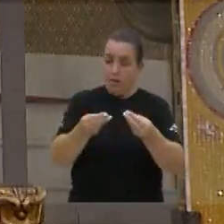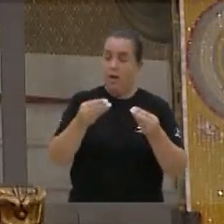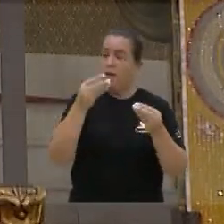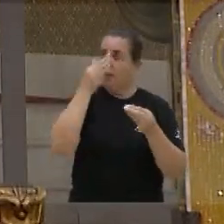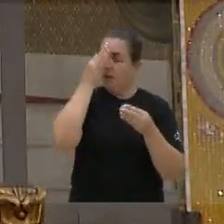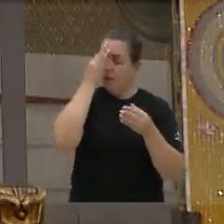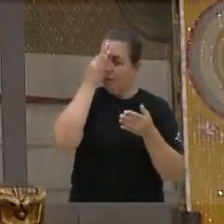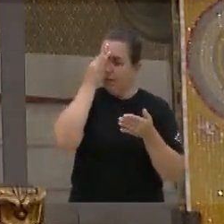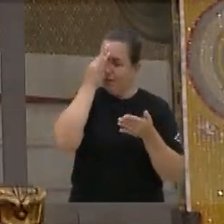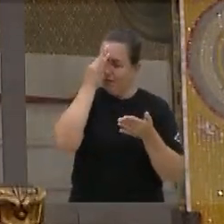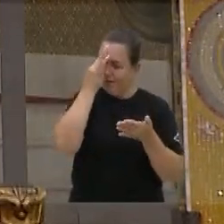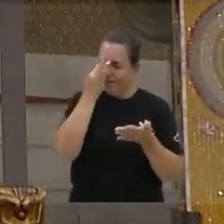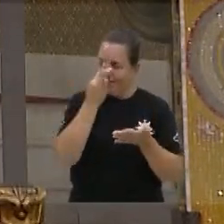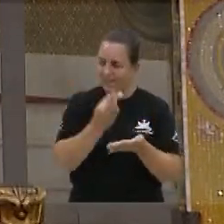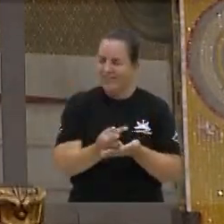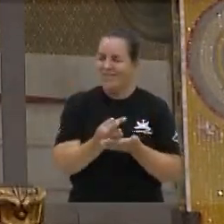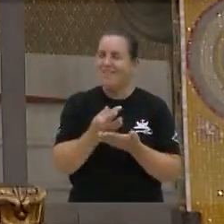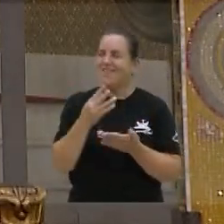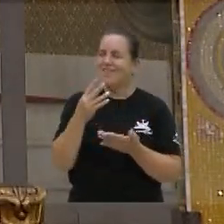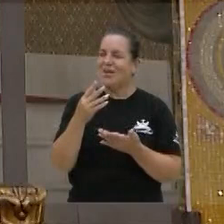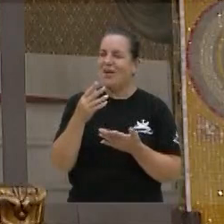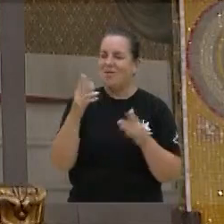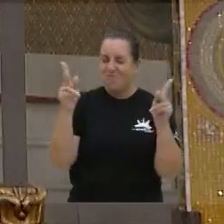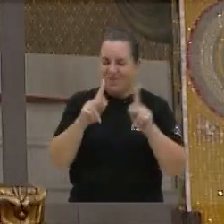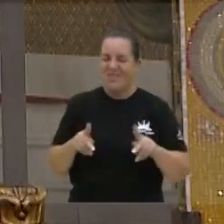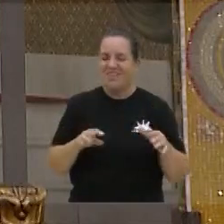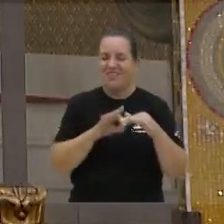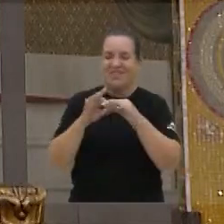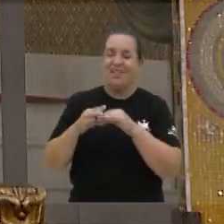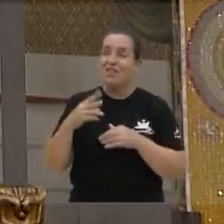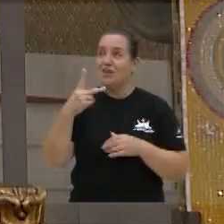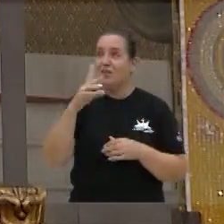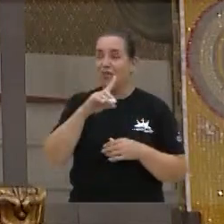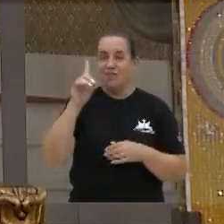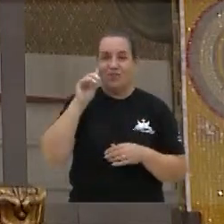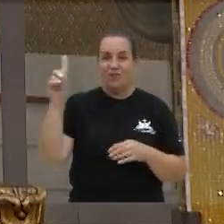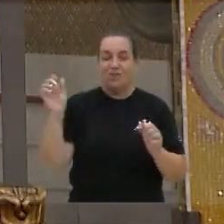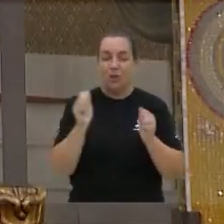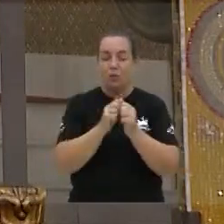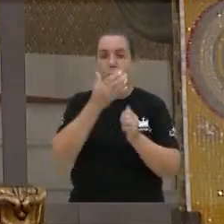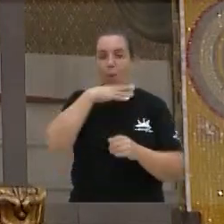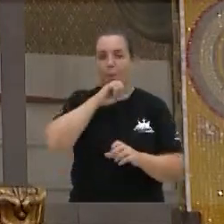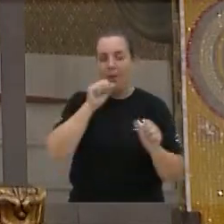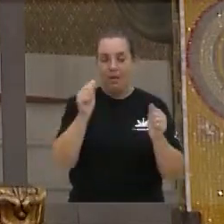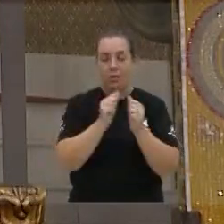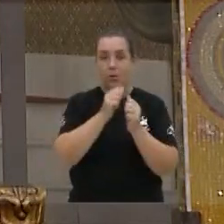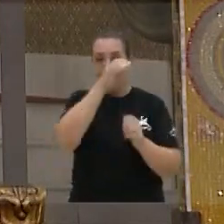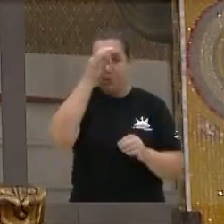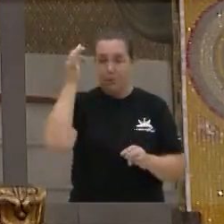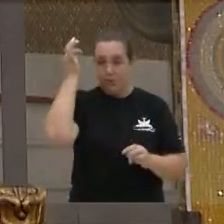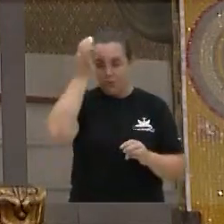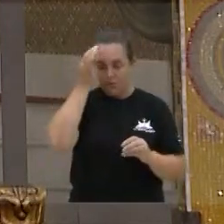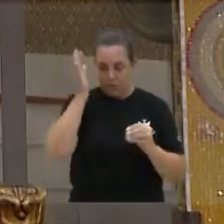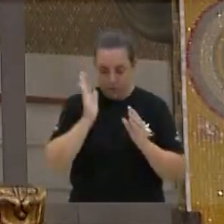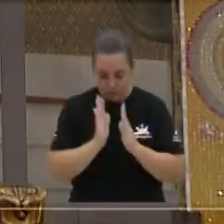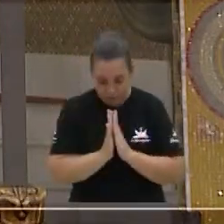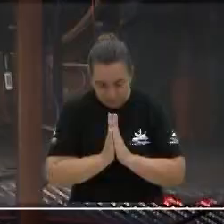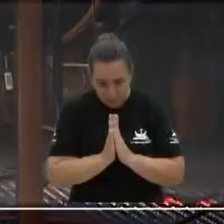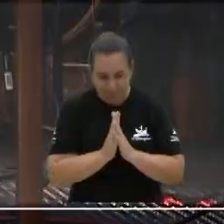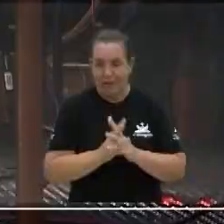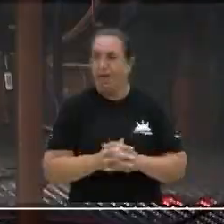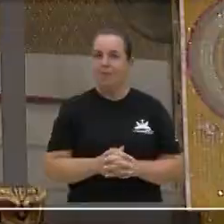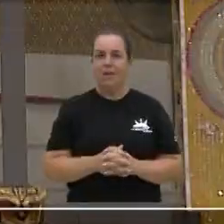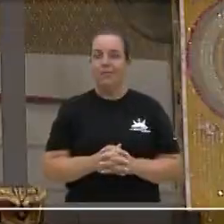anima a vossa igreja, dai-lhe segundo o vosso desejo a paz, unidade. Vós que sois Deus com o Pai e o Espírito